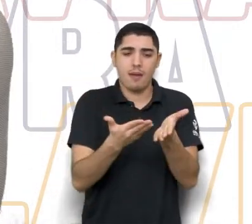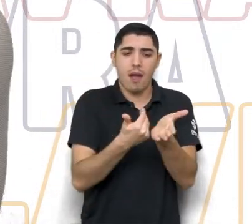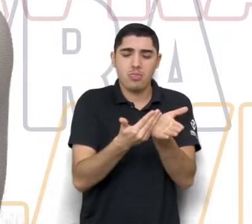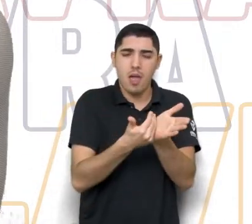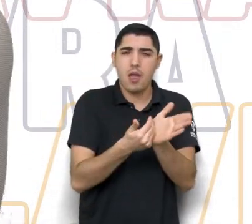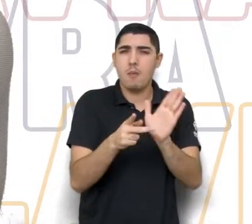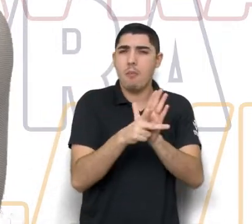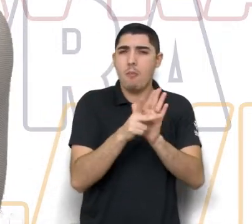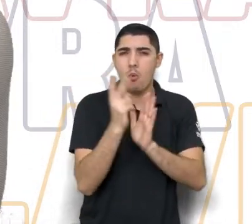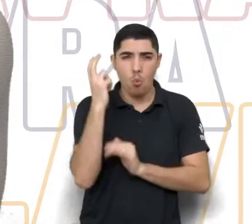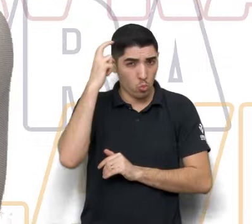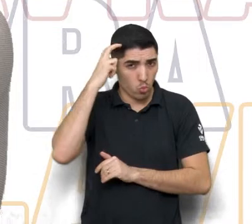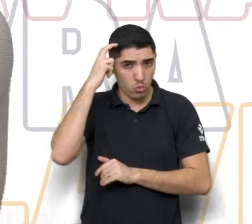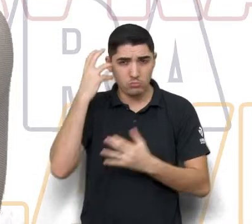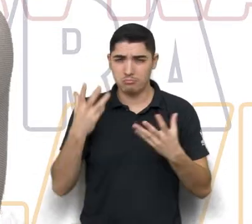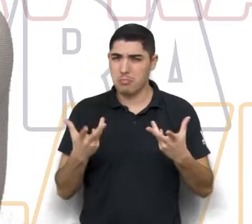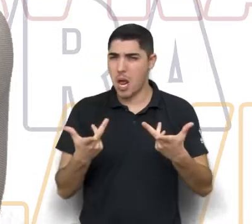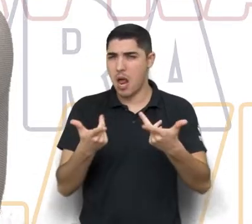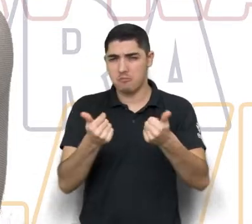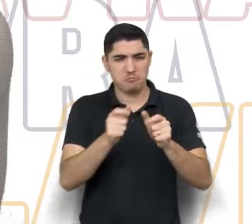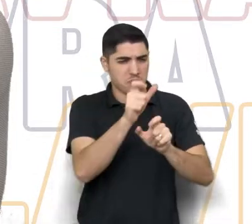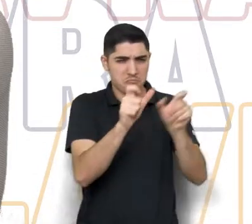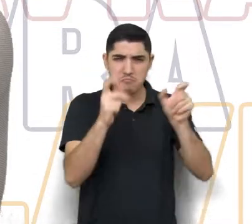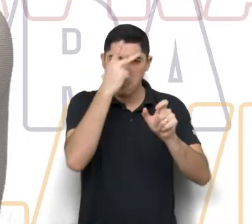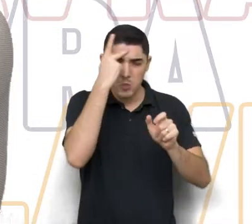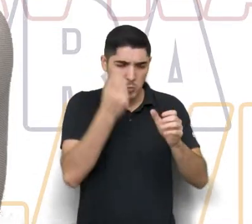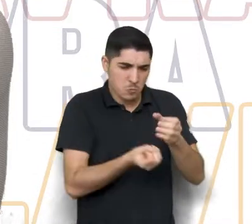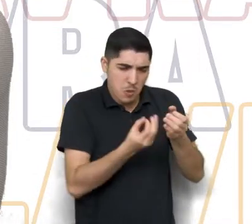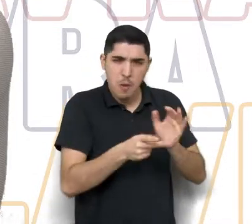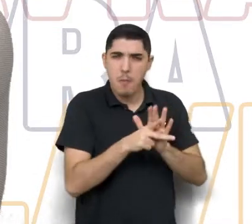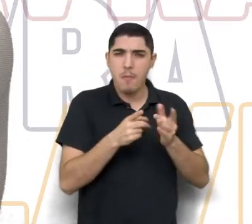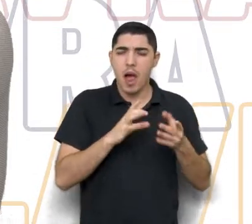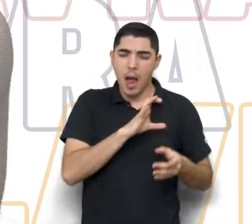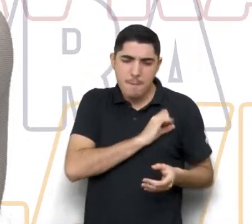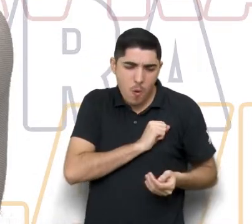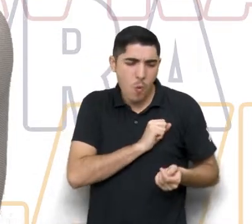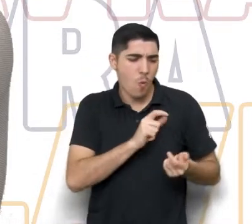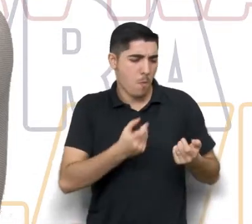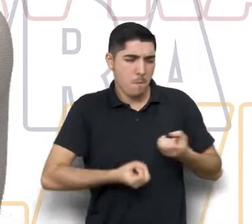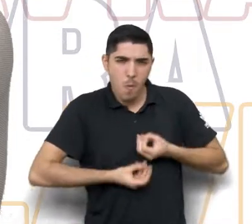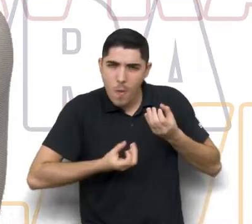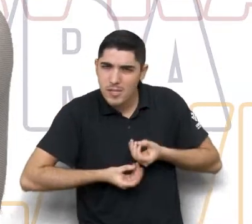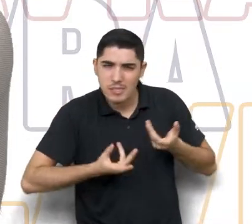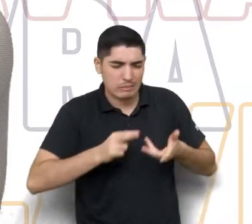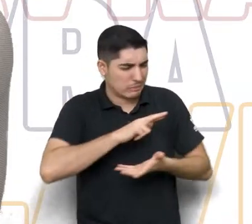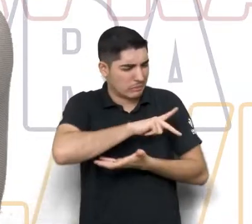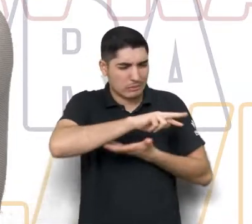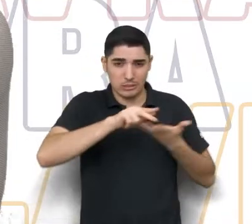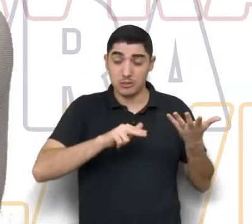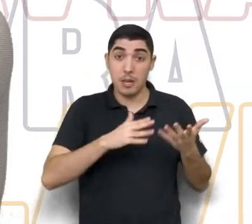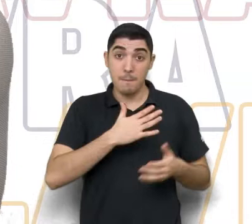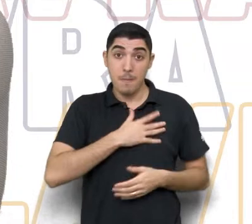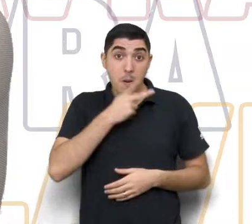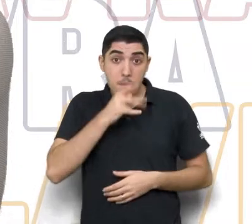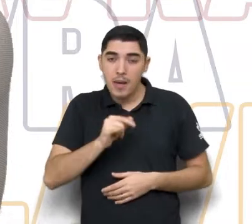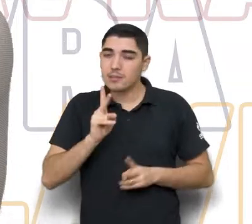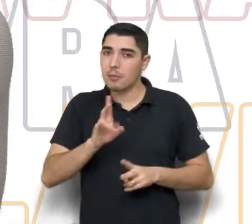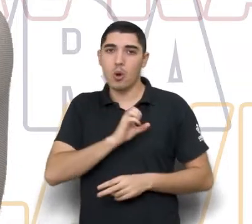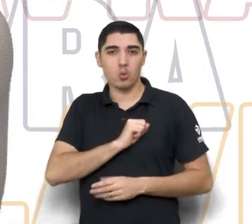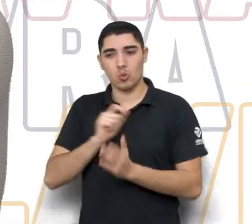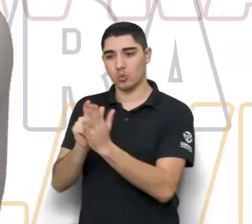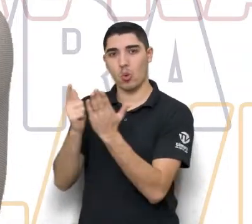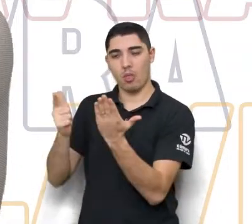eram maravilhosos. Você tinha contato com grandes cronistas, grandes romancistas, poetas, enfim. Então, meu pai gostava muito de